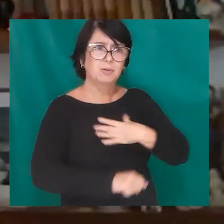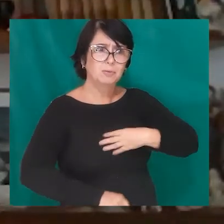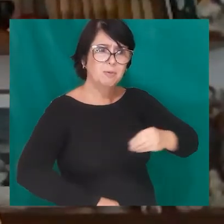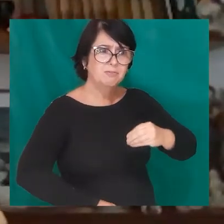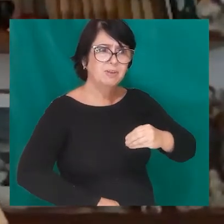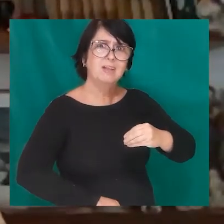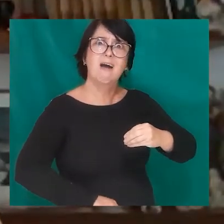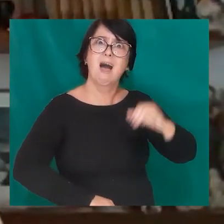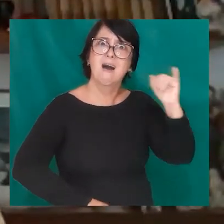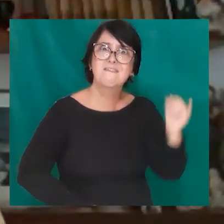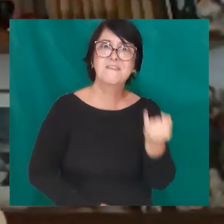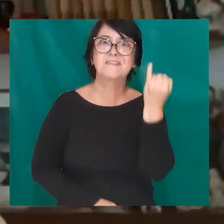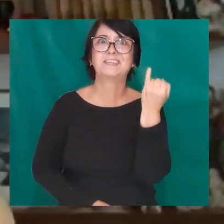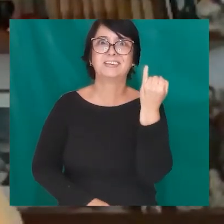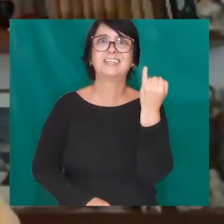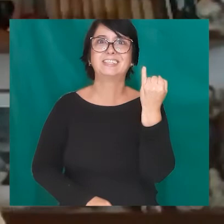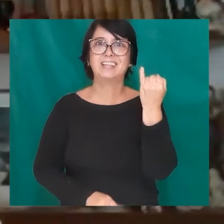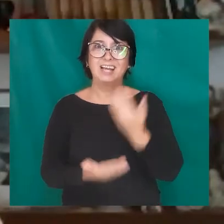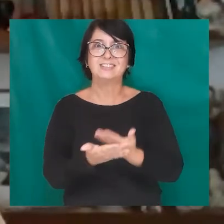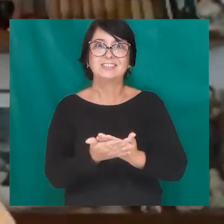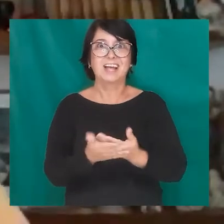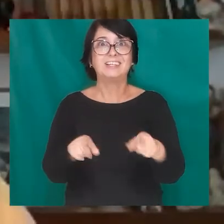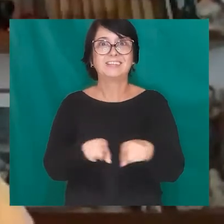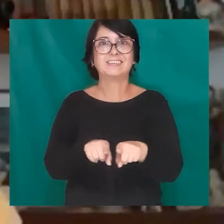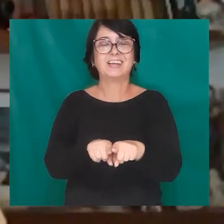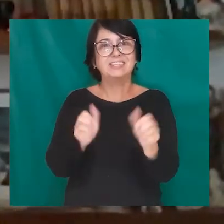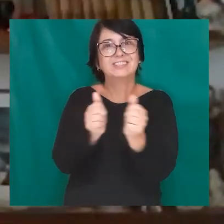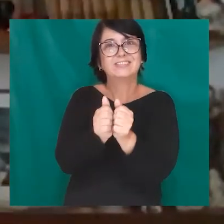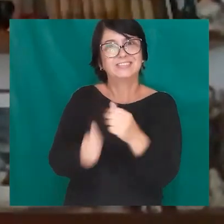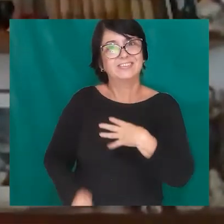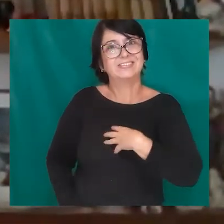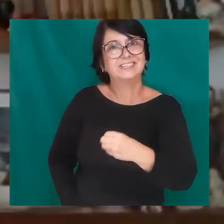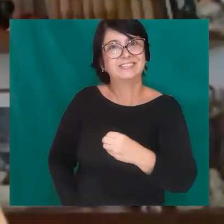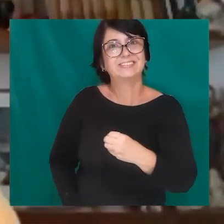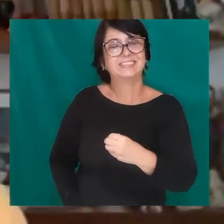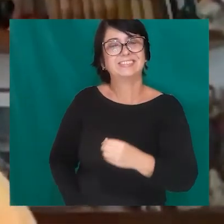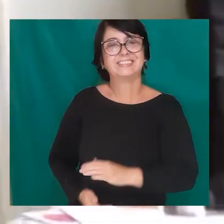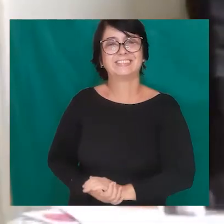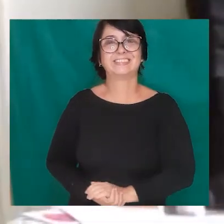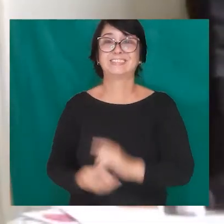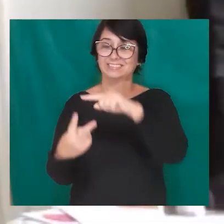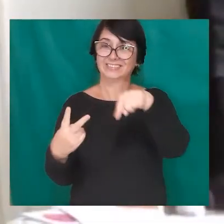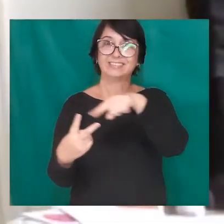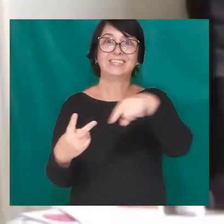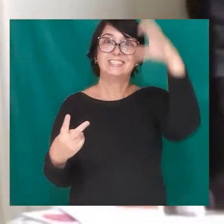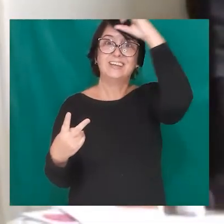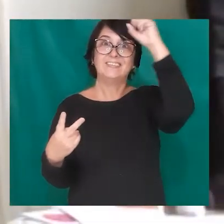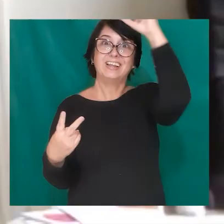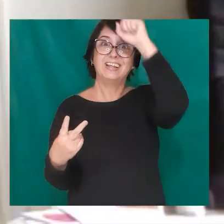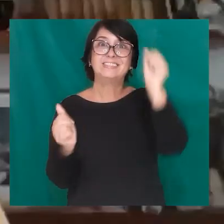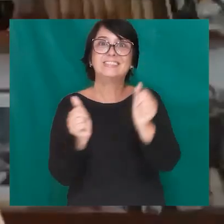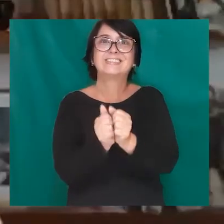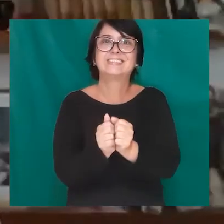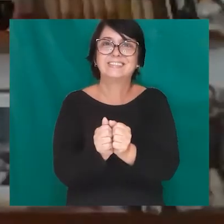então o filho entrou para uma sala e ela vai direto para outra. Então, os dois aprendem ao mesmo tempo. E é isso que a gente